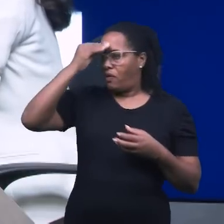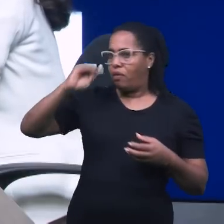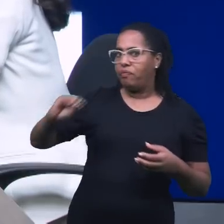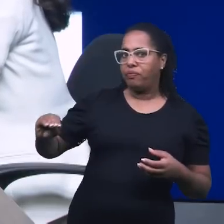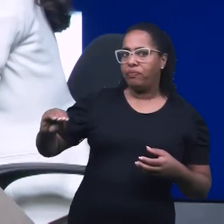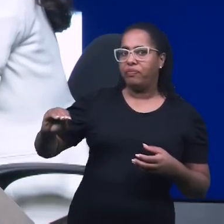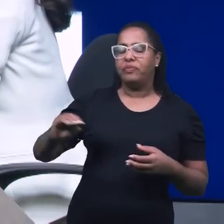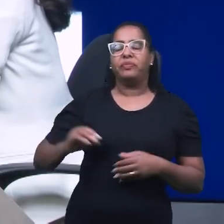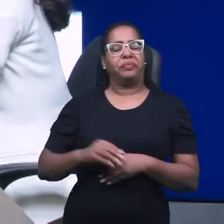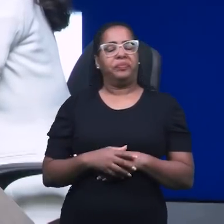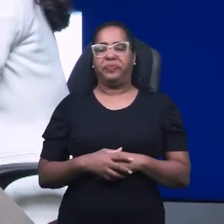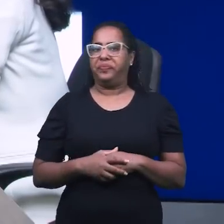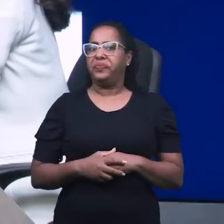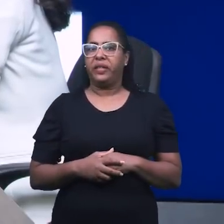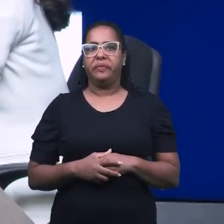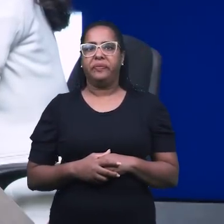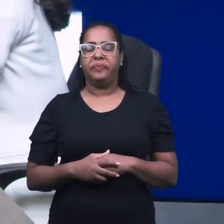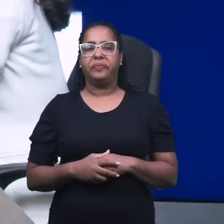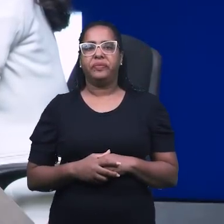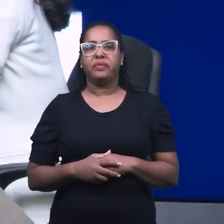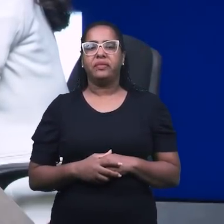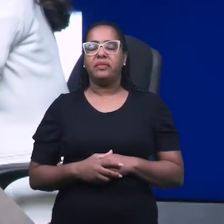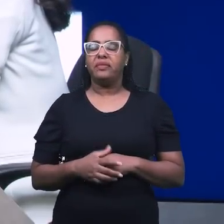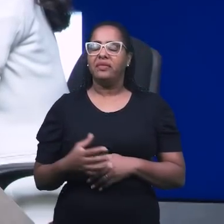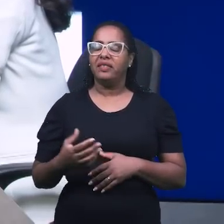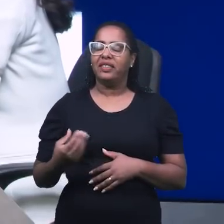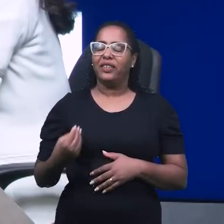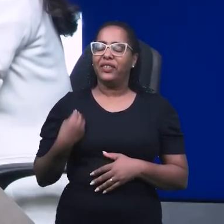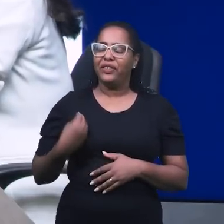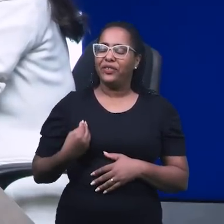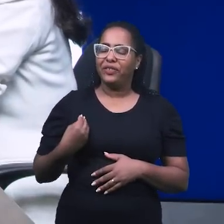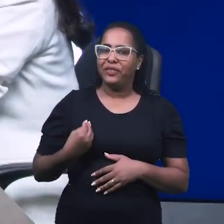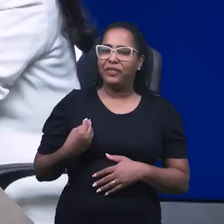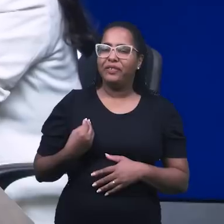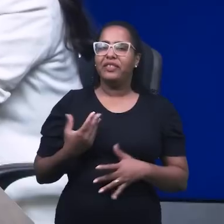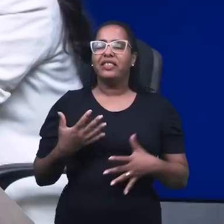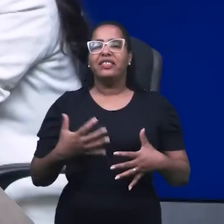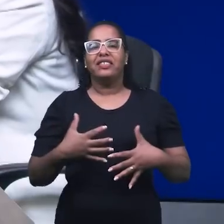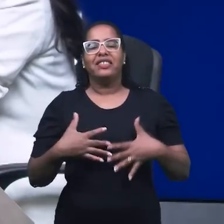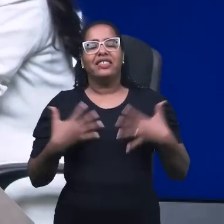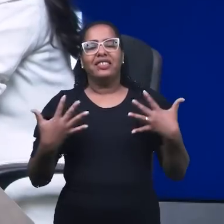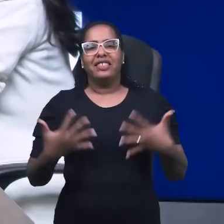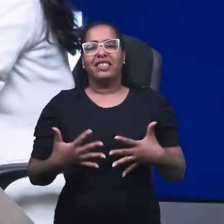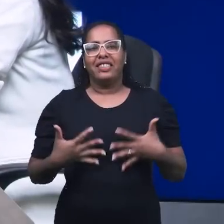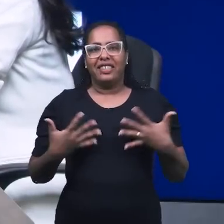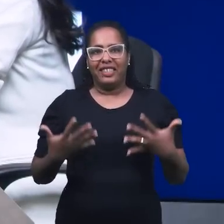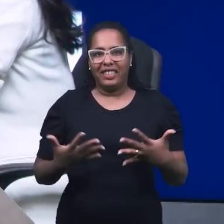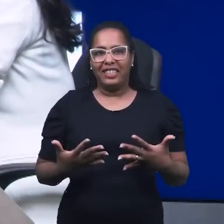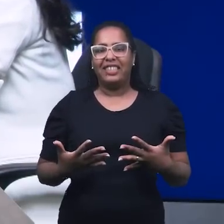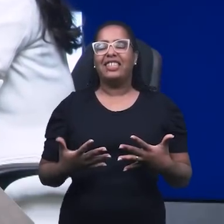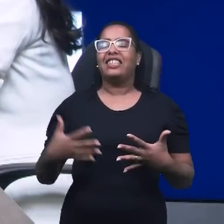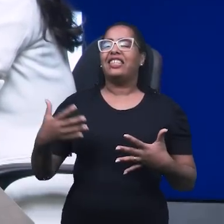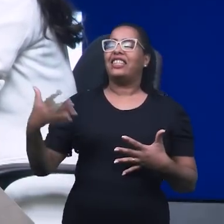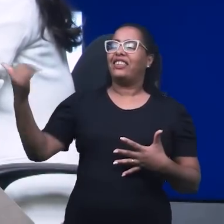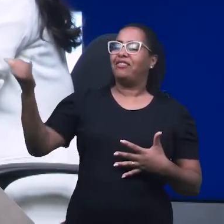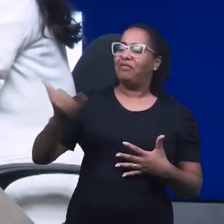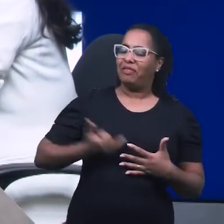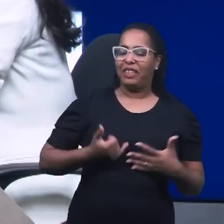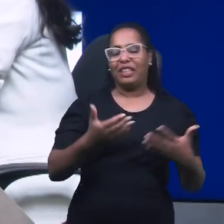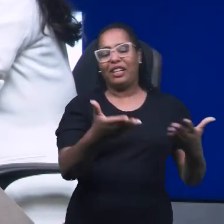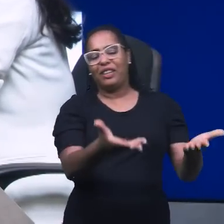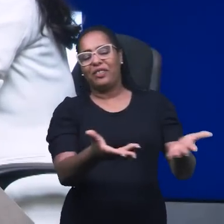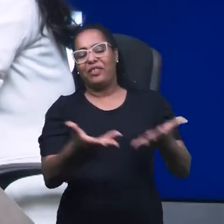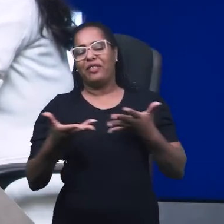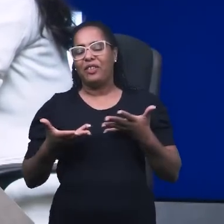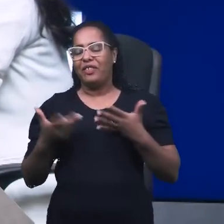É isso aí. Então, eu vivo assim, intensamente o alegrei-me quando me disseram: vamos à casa